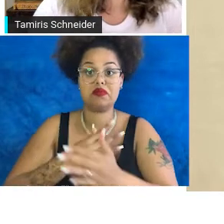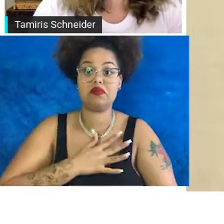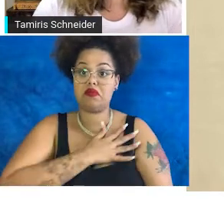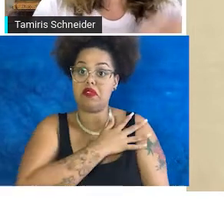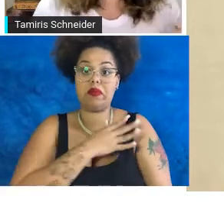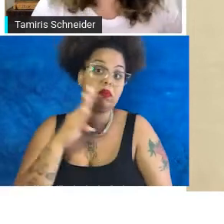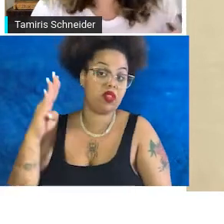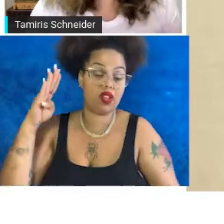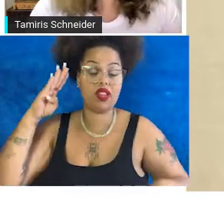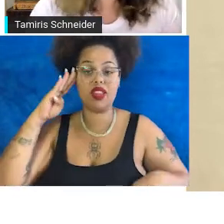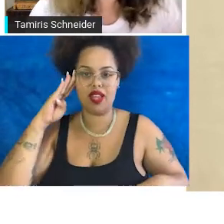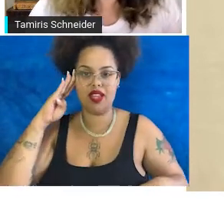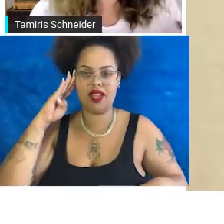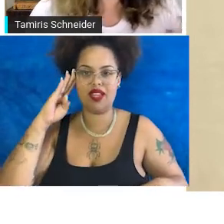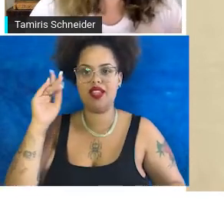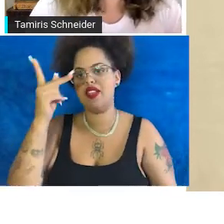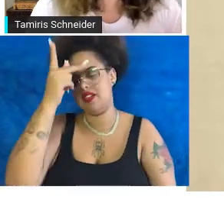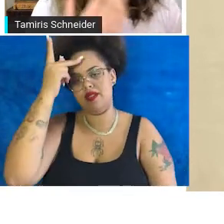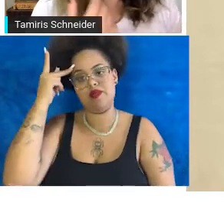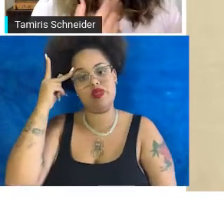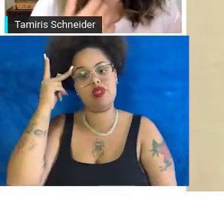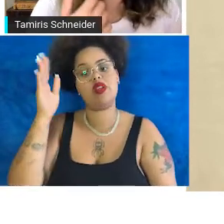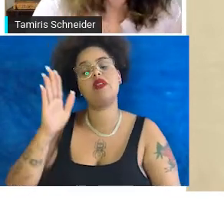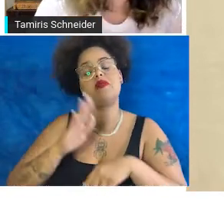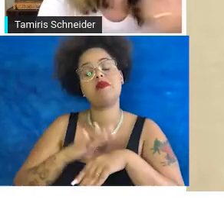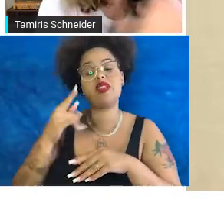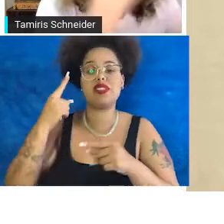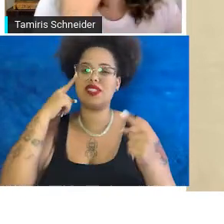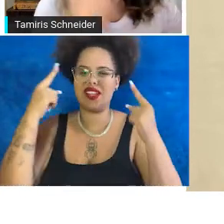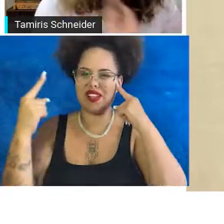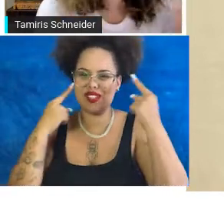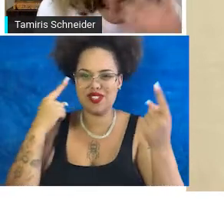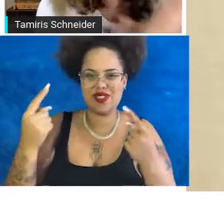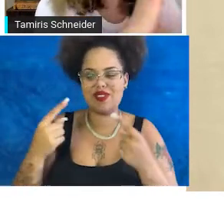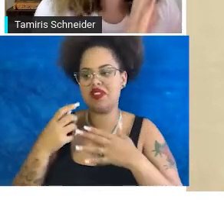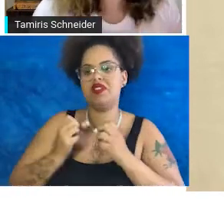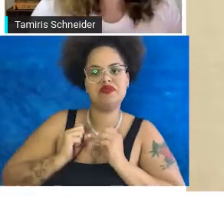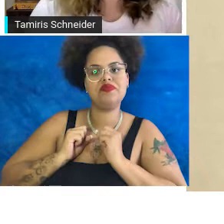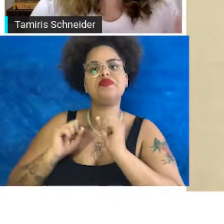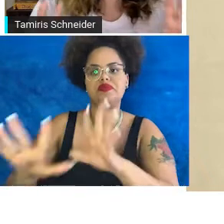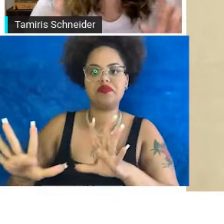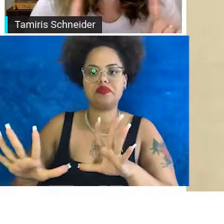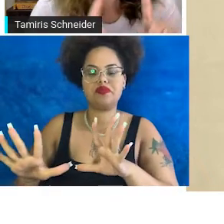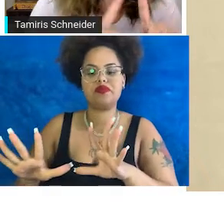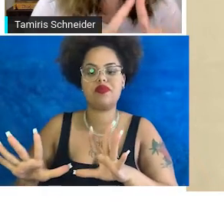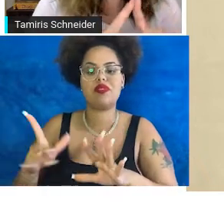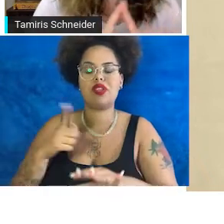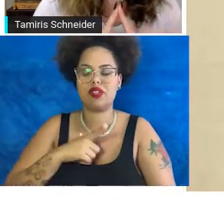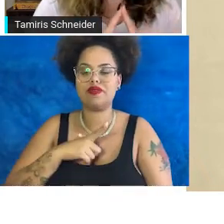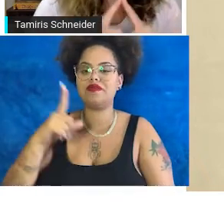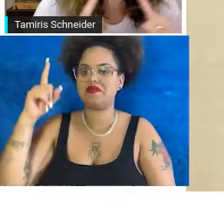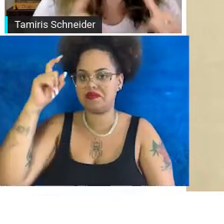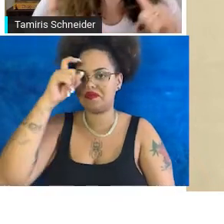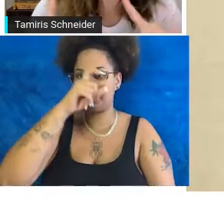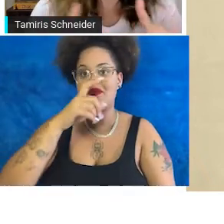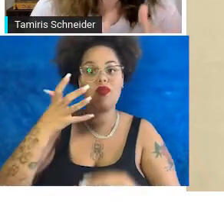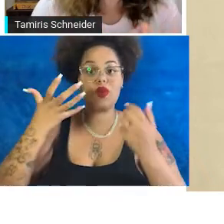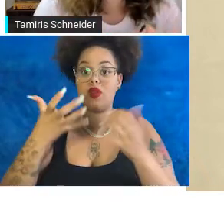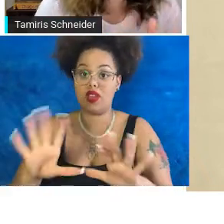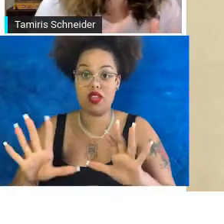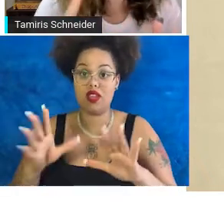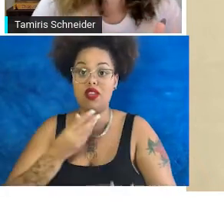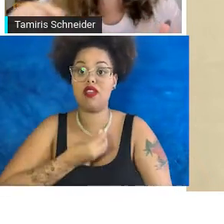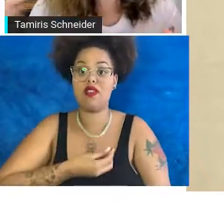militares, e ela já não é uma pessoa assim, ela já é uma pessoa mais criativa, desprendida, né? Então ela tem essa dificuldade de não